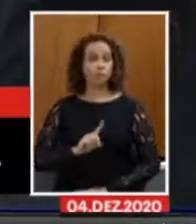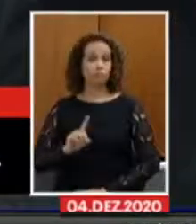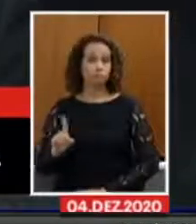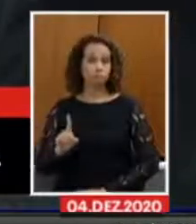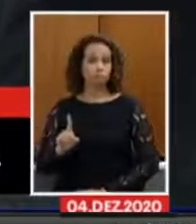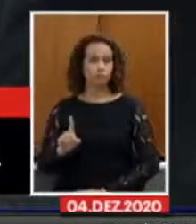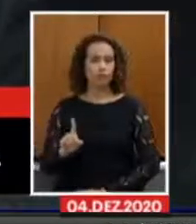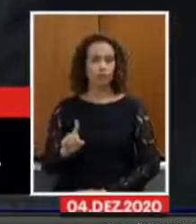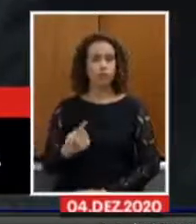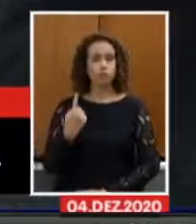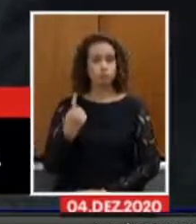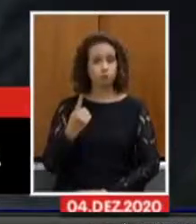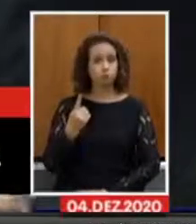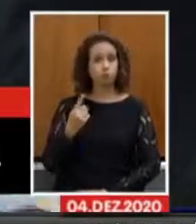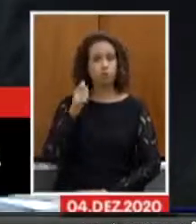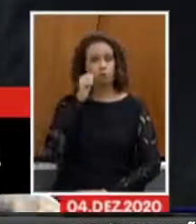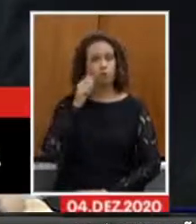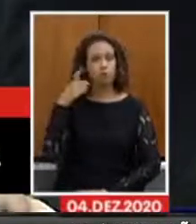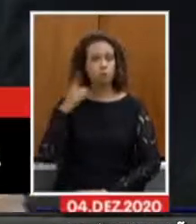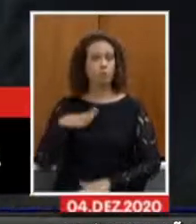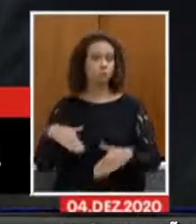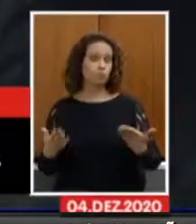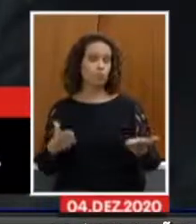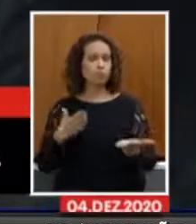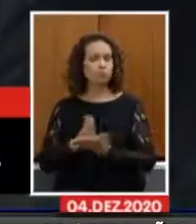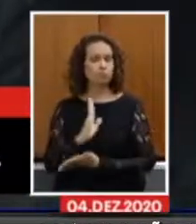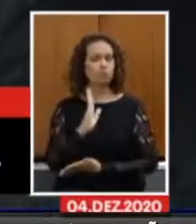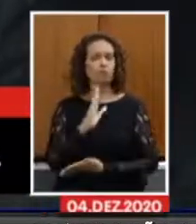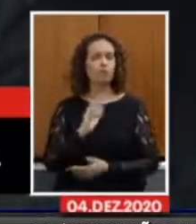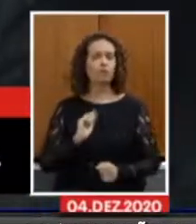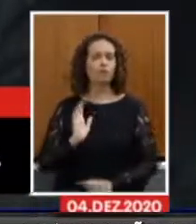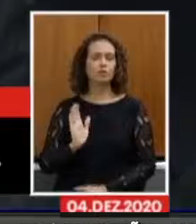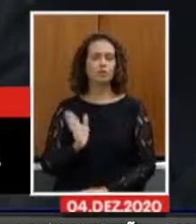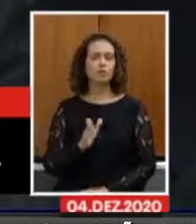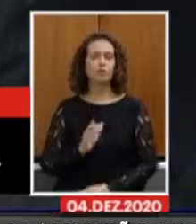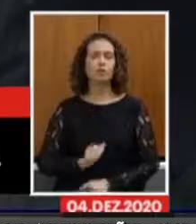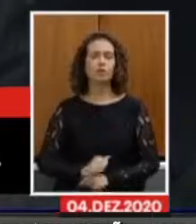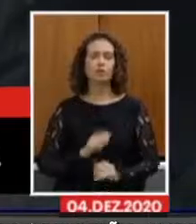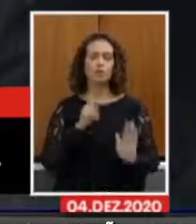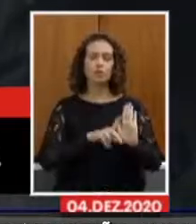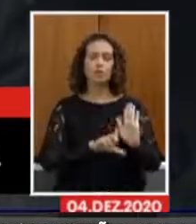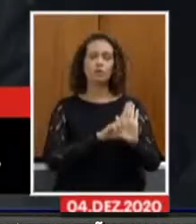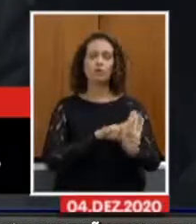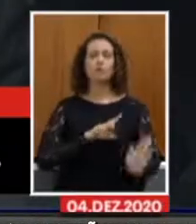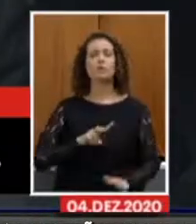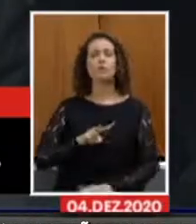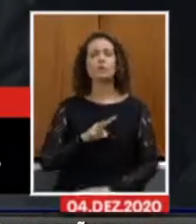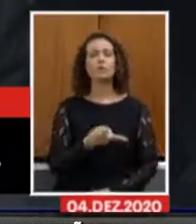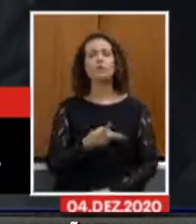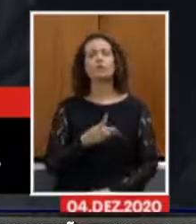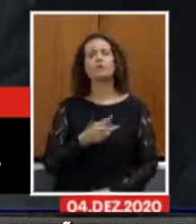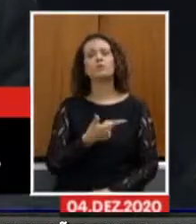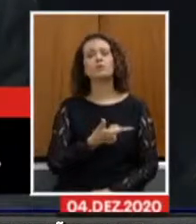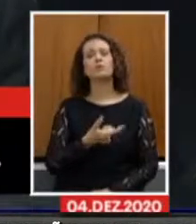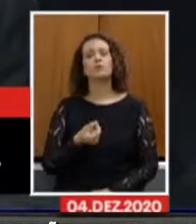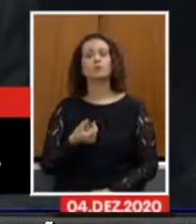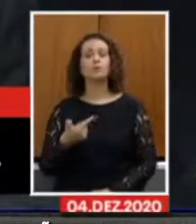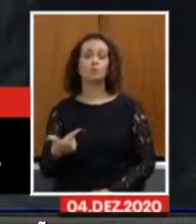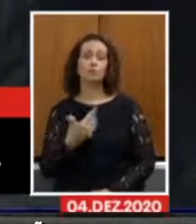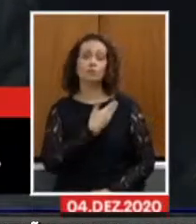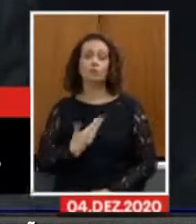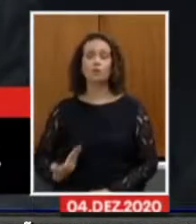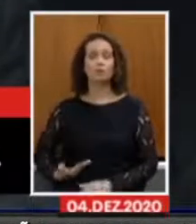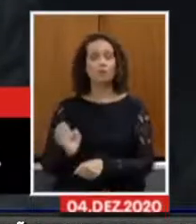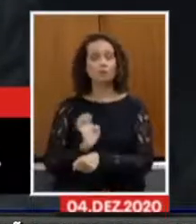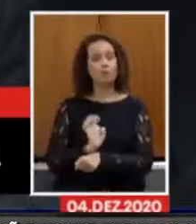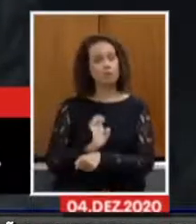Votou não uma deputada, portanto, está aprovado o parecer. Parecer de redação final do projeto de lei de número 2202 de 2020 do governador do Estado,